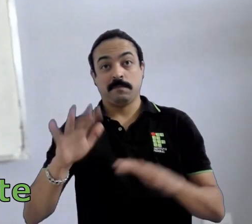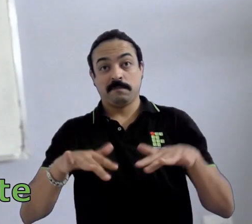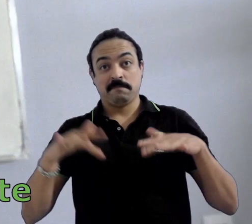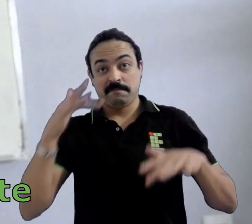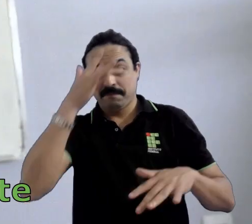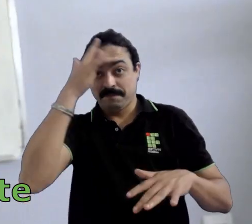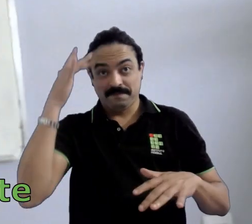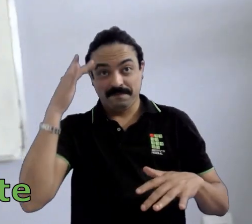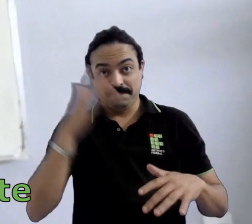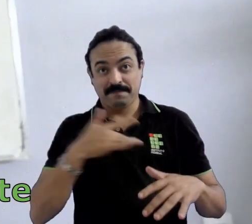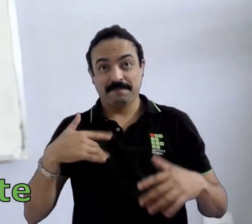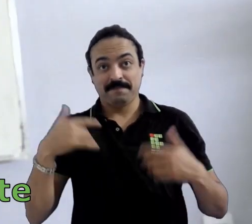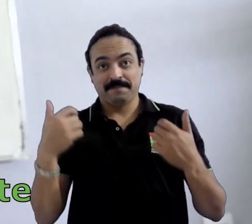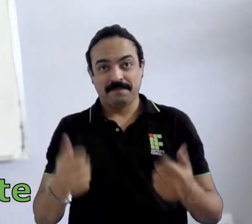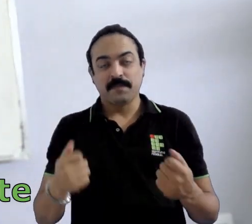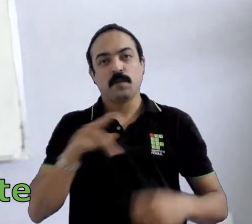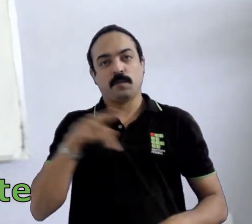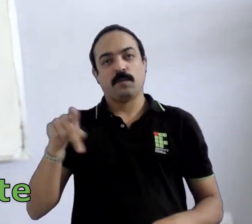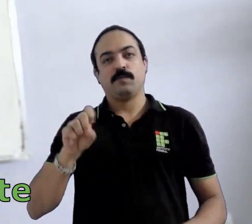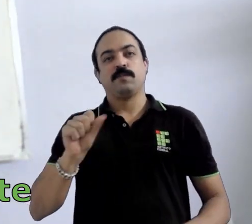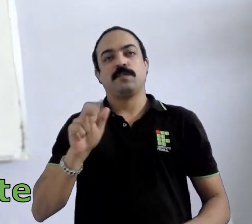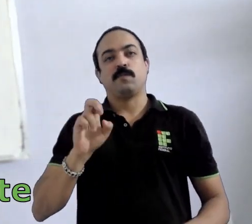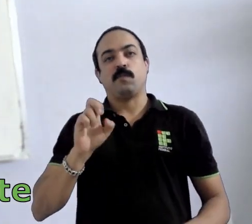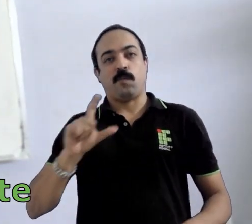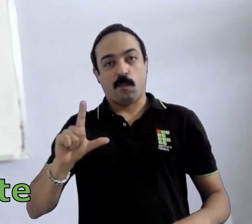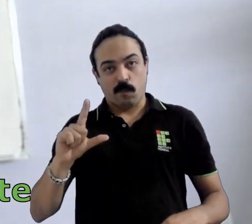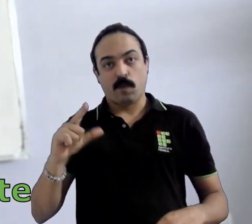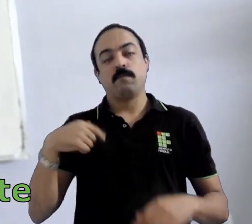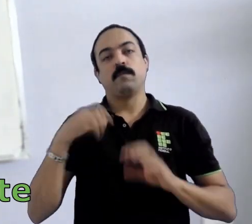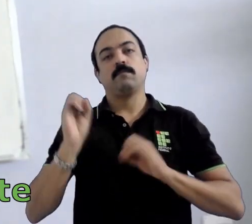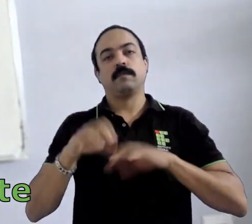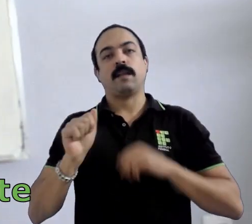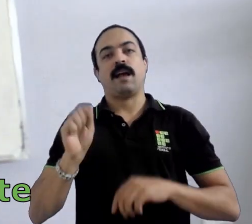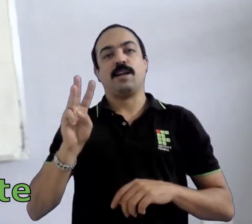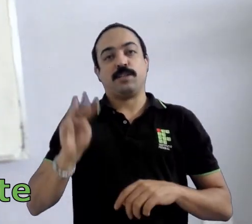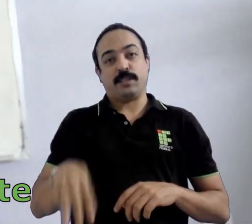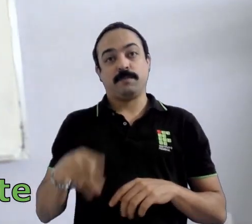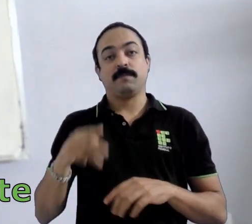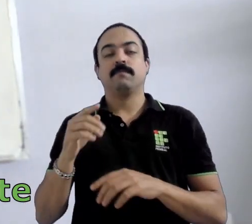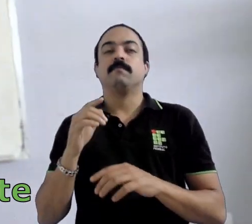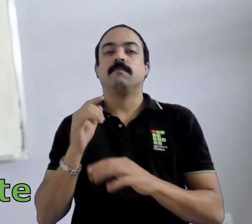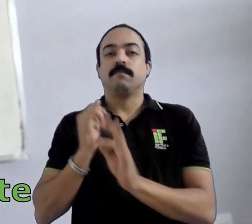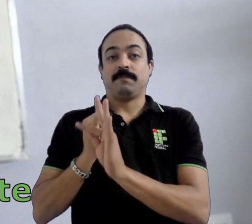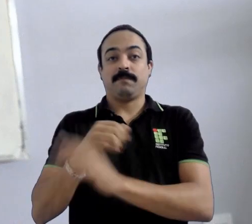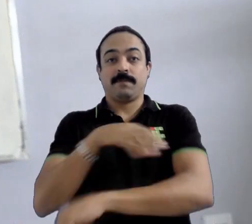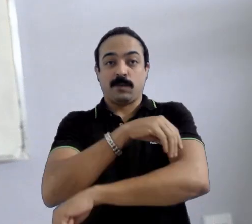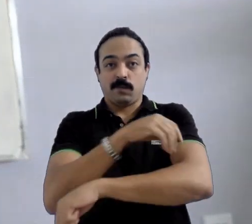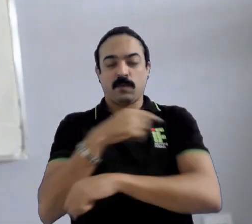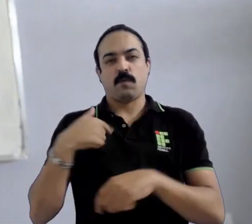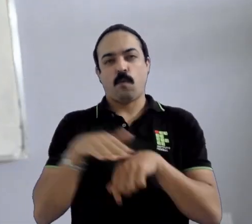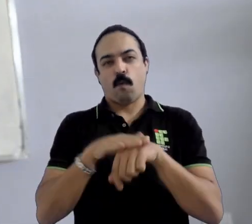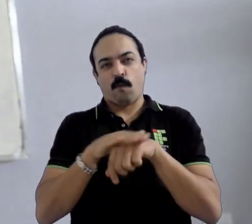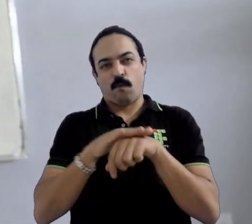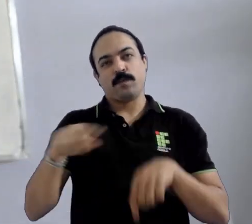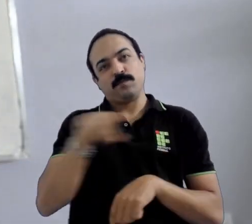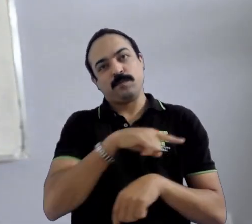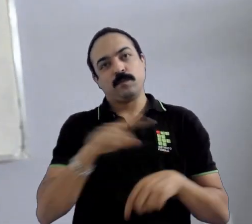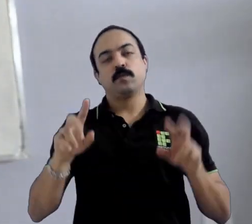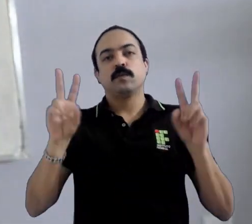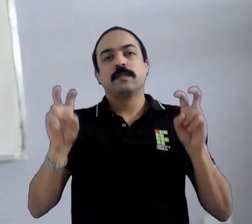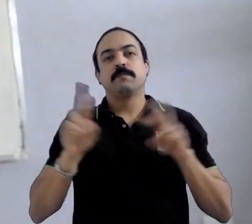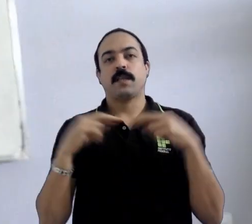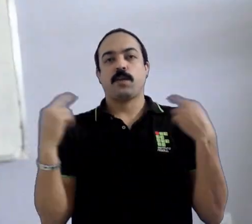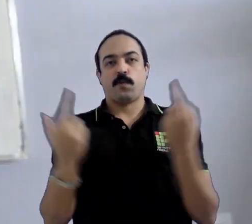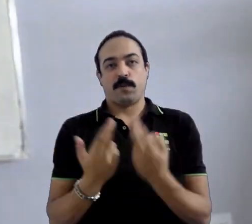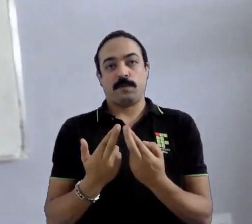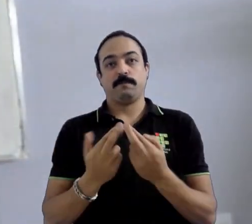Oi, auditório, tudo bem? Eu sou o professor Samuel Lemos, lecionado de Administração no campus de Tabuleiro do Norte, e vou conversar com vocês hoje sobre